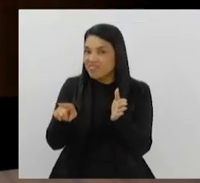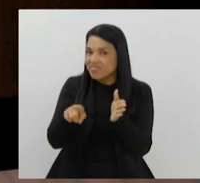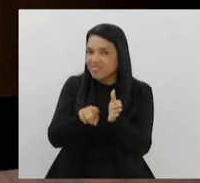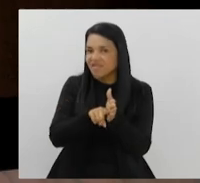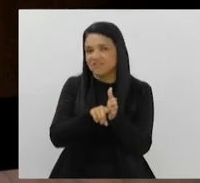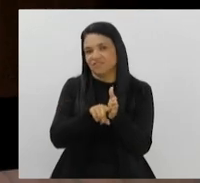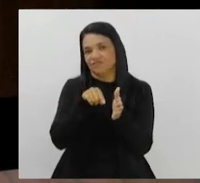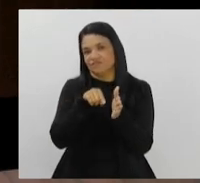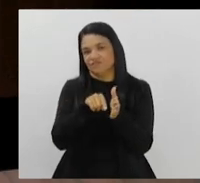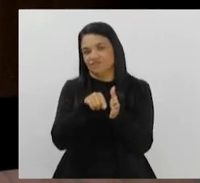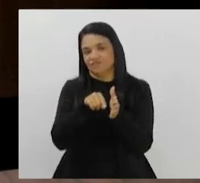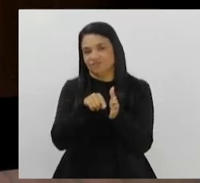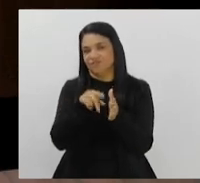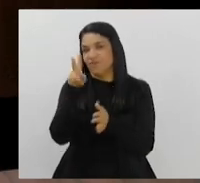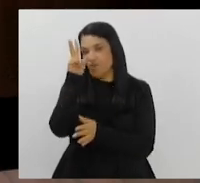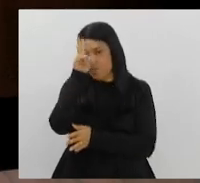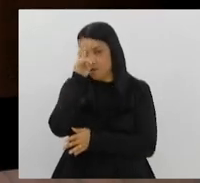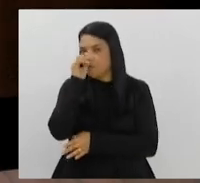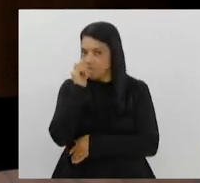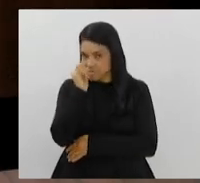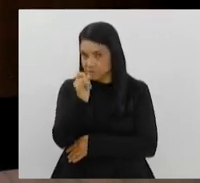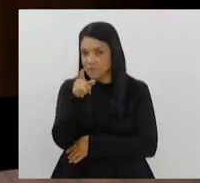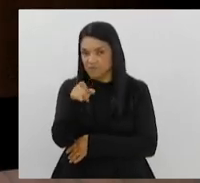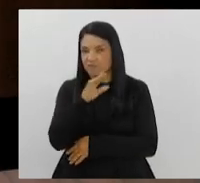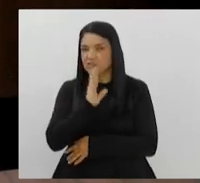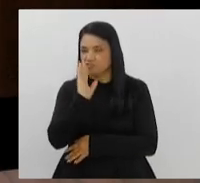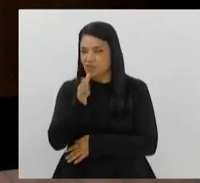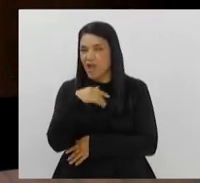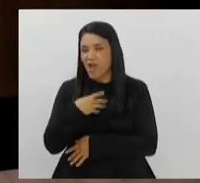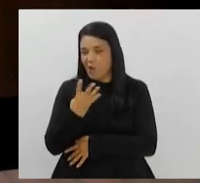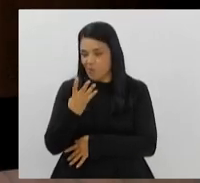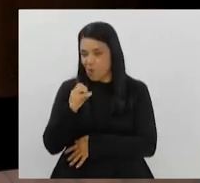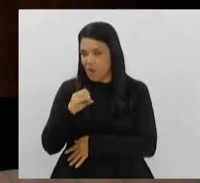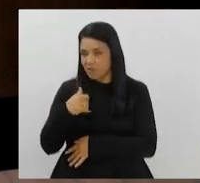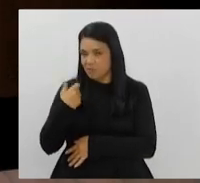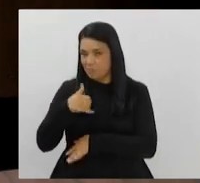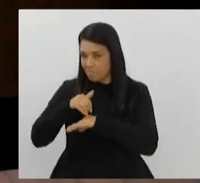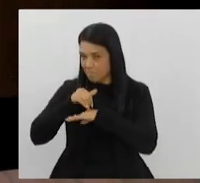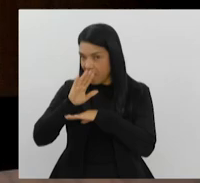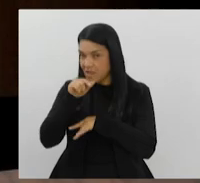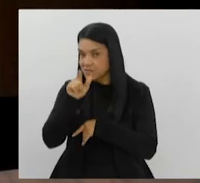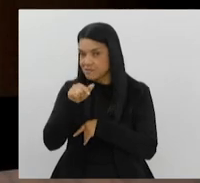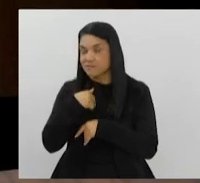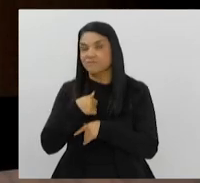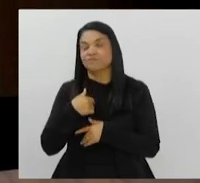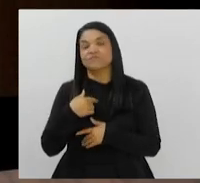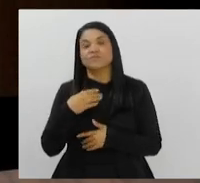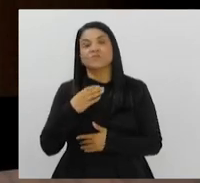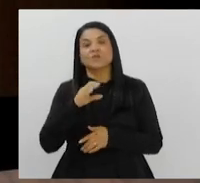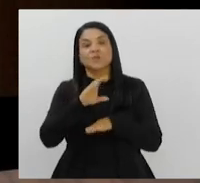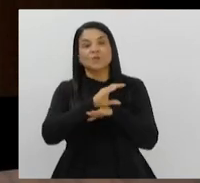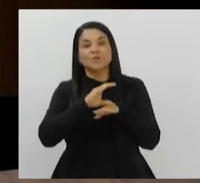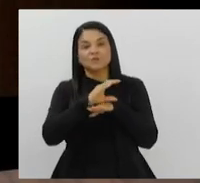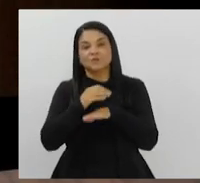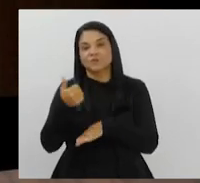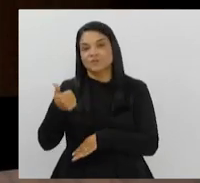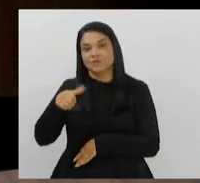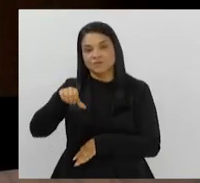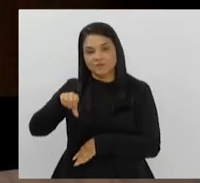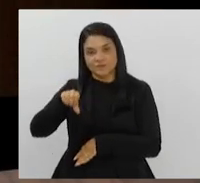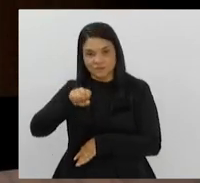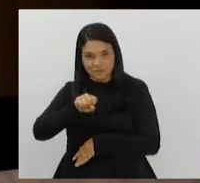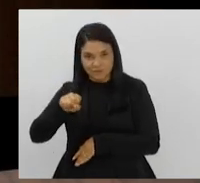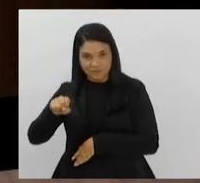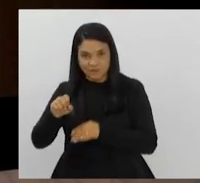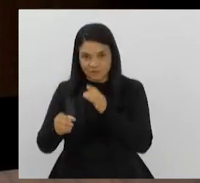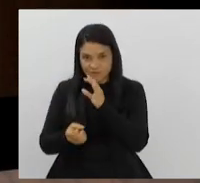de lembrar, até porque o senhor já passou dos 40 anos, que na Constituição de 88 foi criado